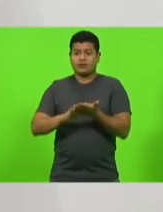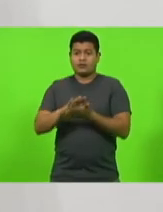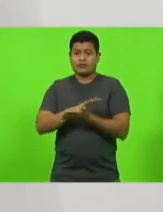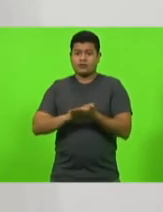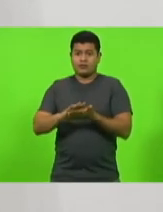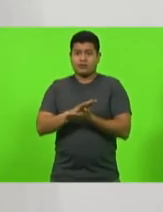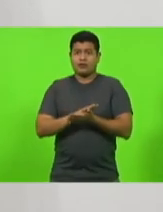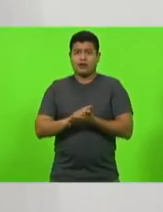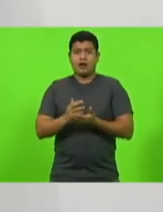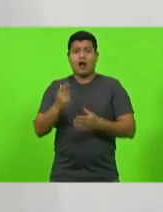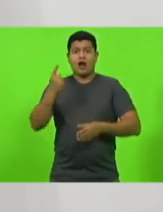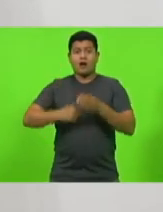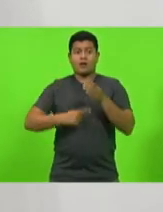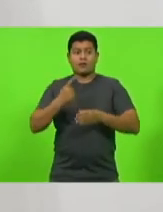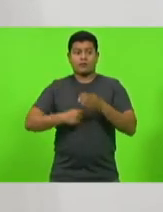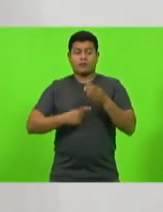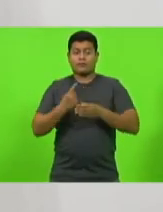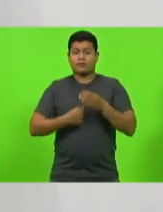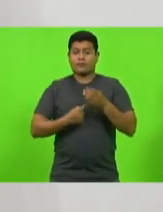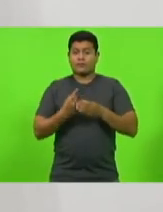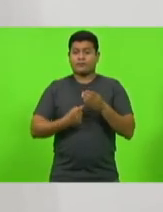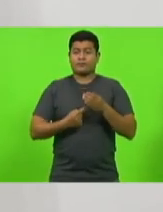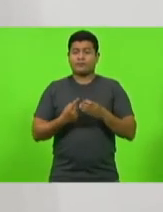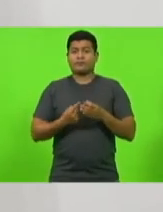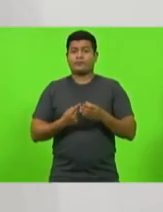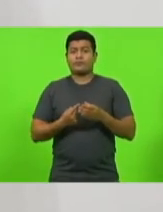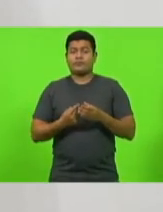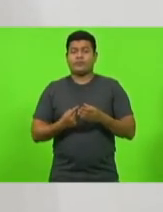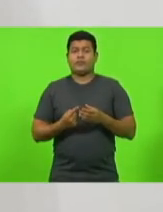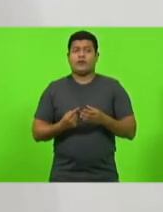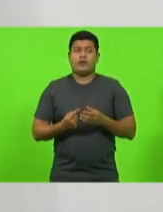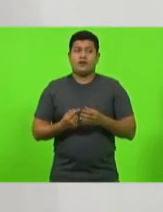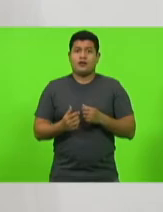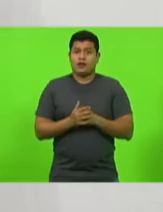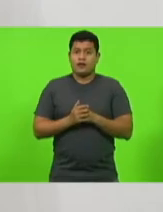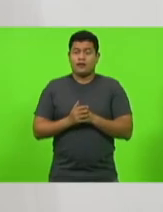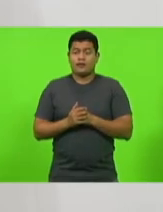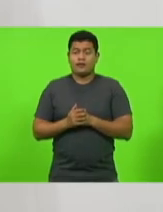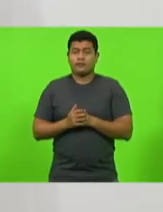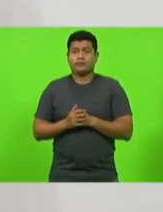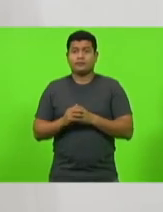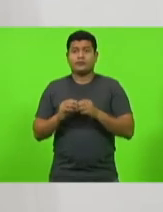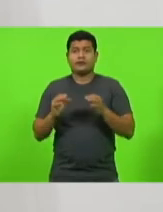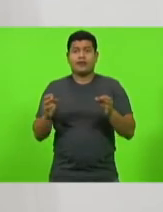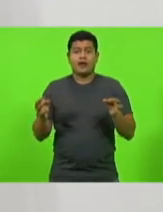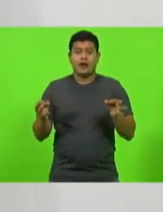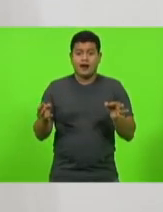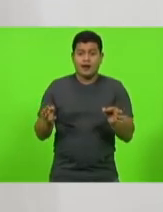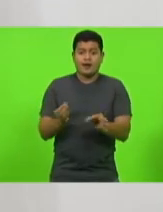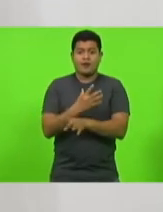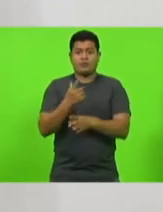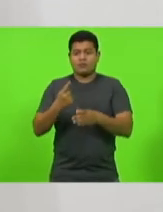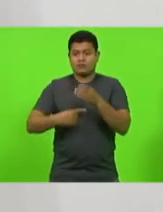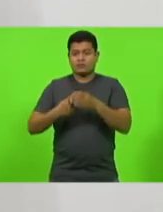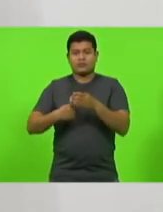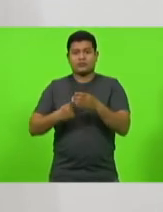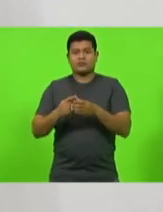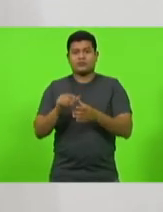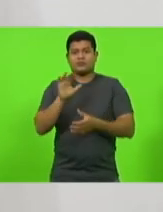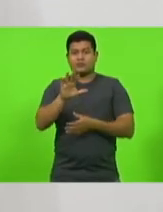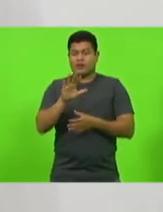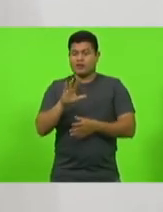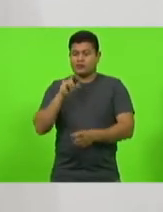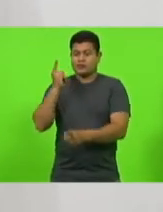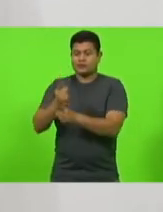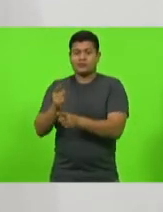era responsável por investigar esse caso terminou de forma inconclusiva. Ela começou em março